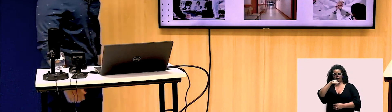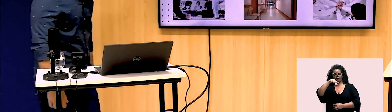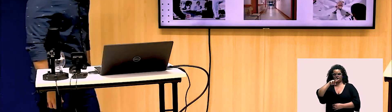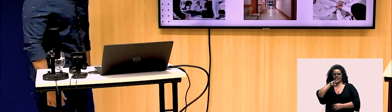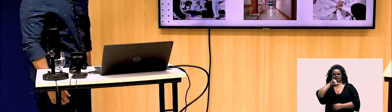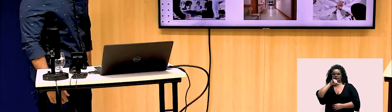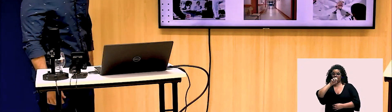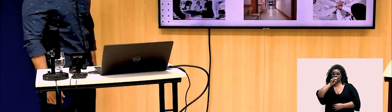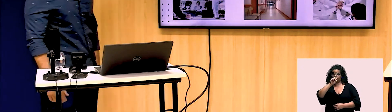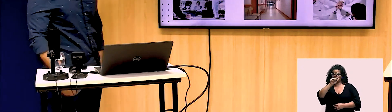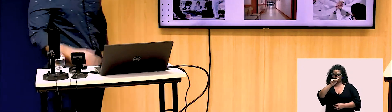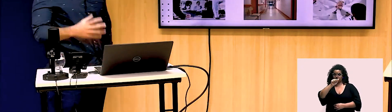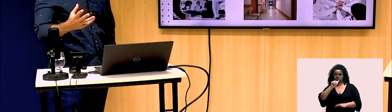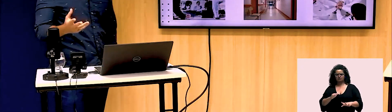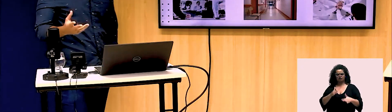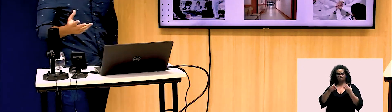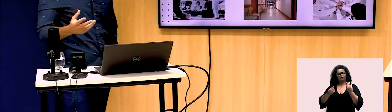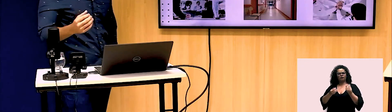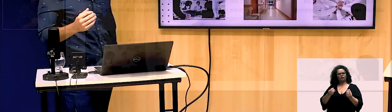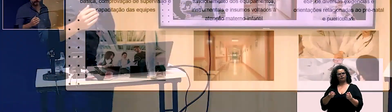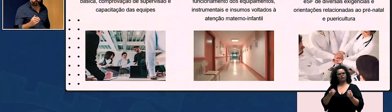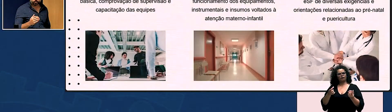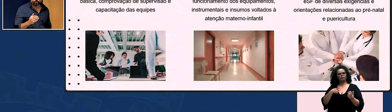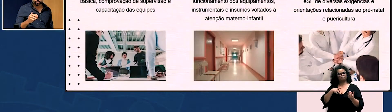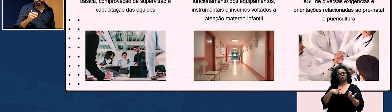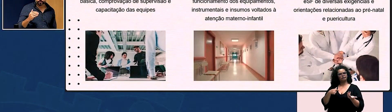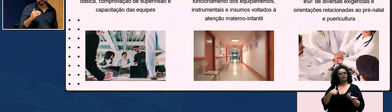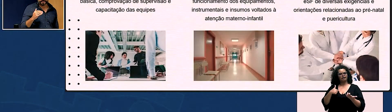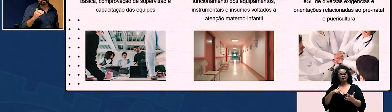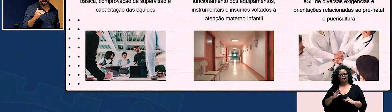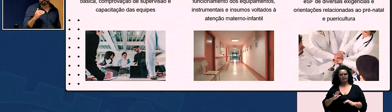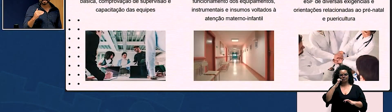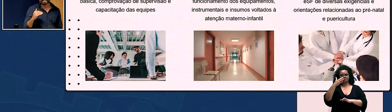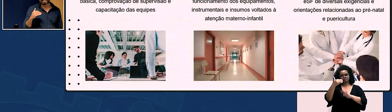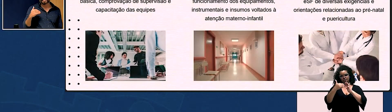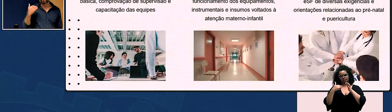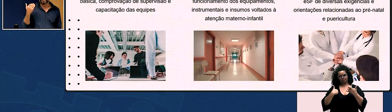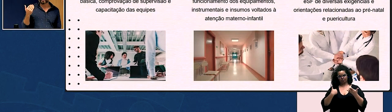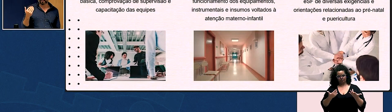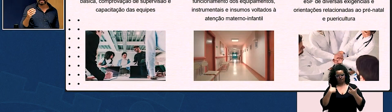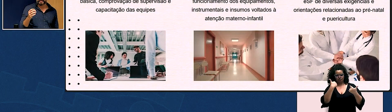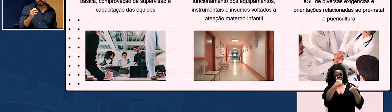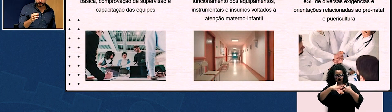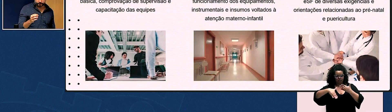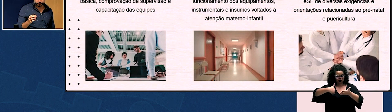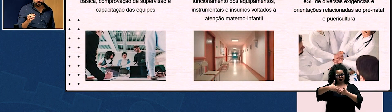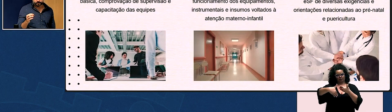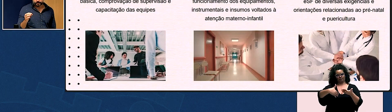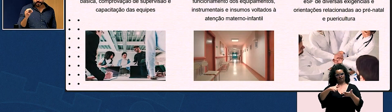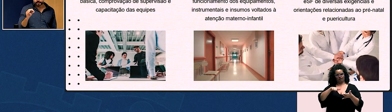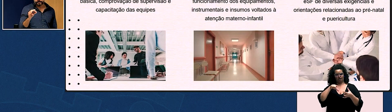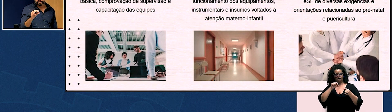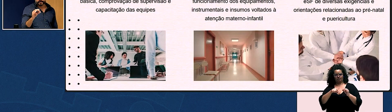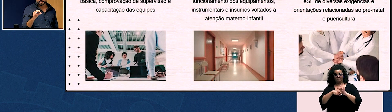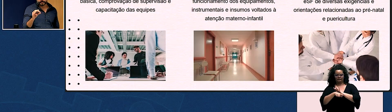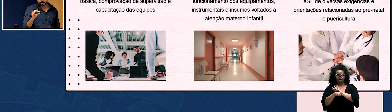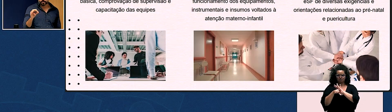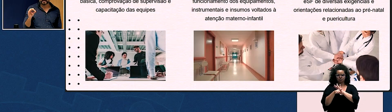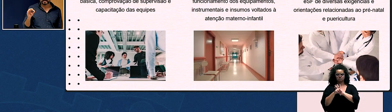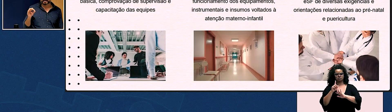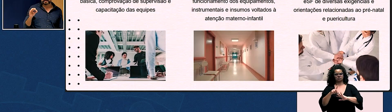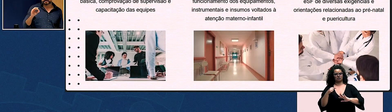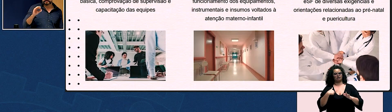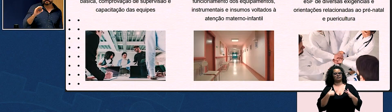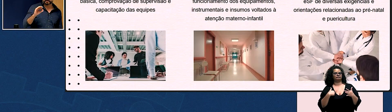Bom, e como é que se deu a estruturação desse trabalho? Ao todo, nós verificamos 64 itens de